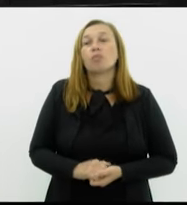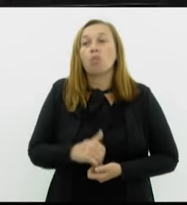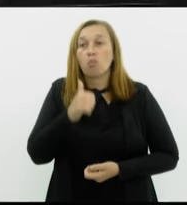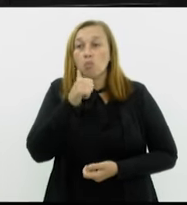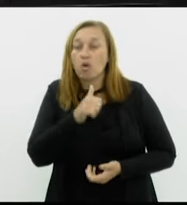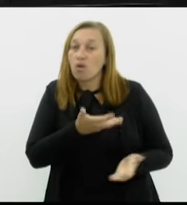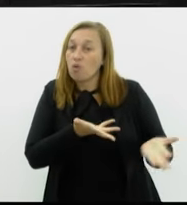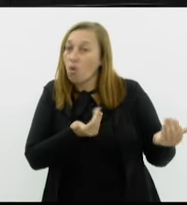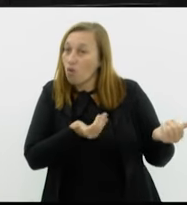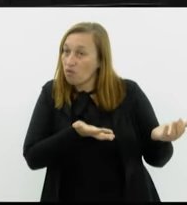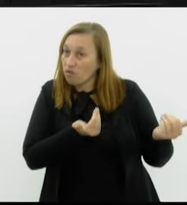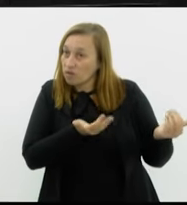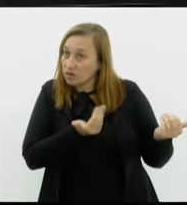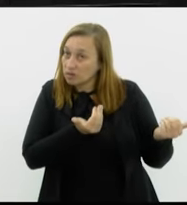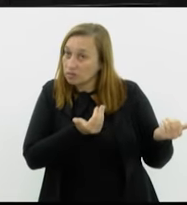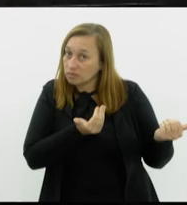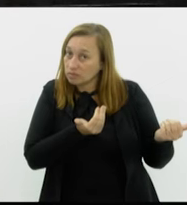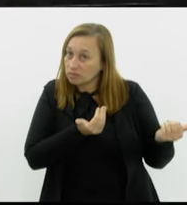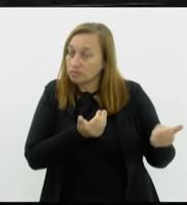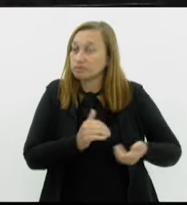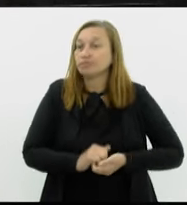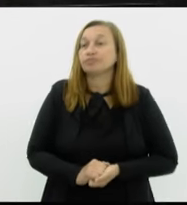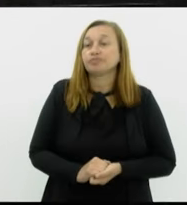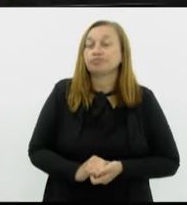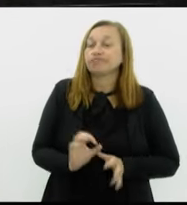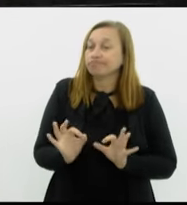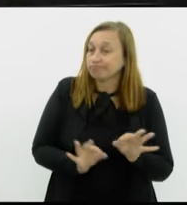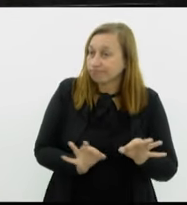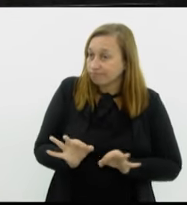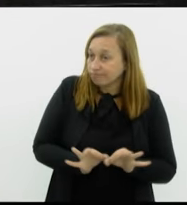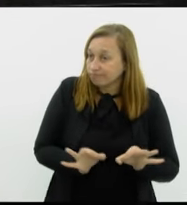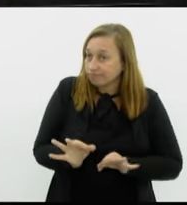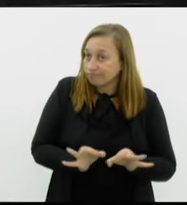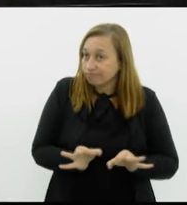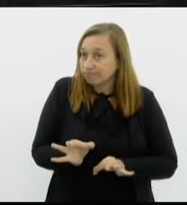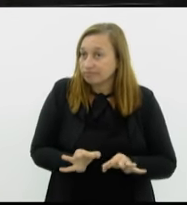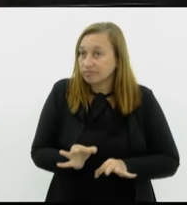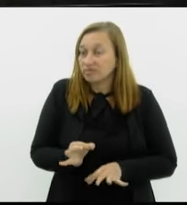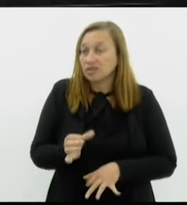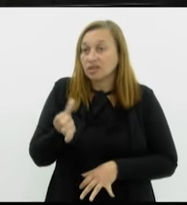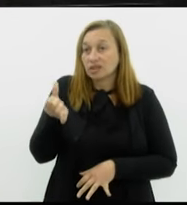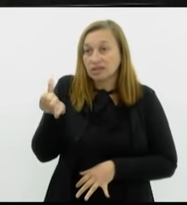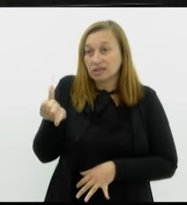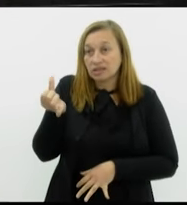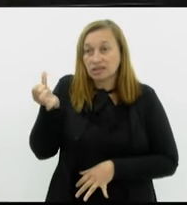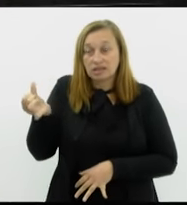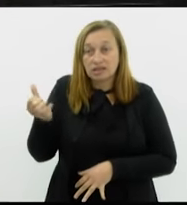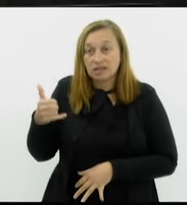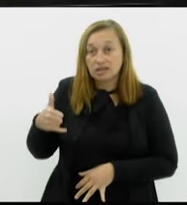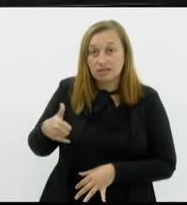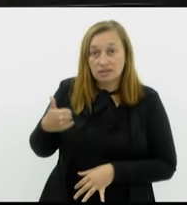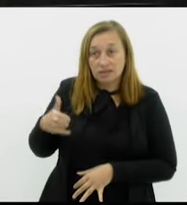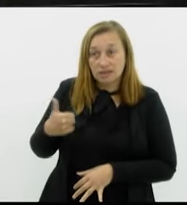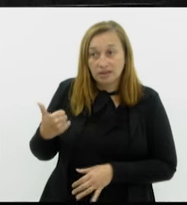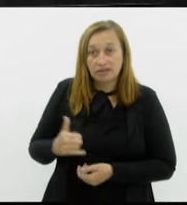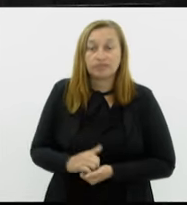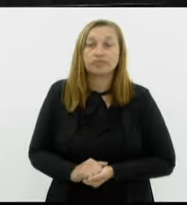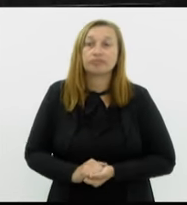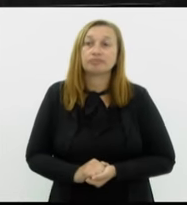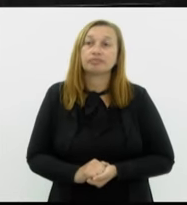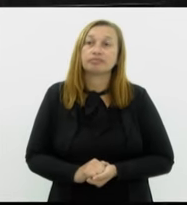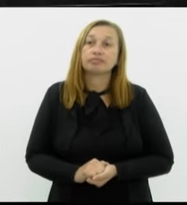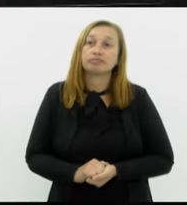mulher aguerrida, preparada, de 66 anos,